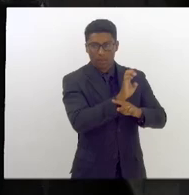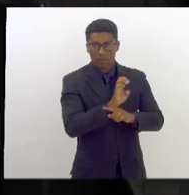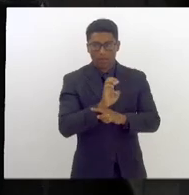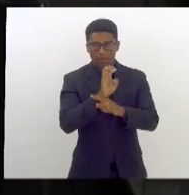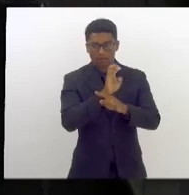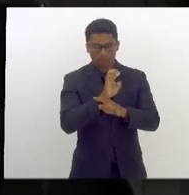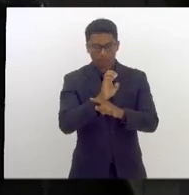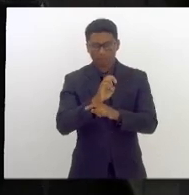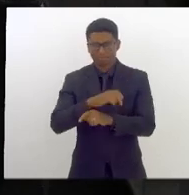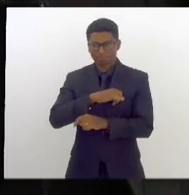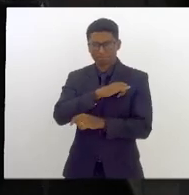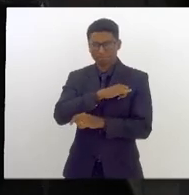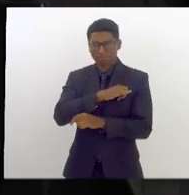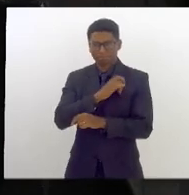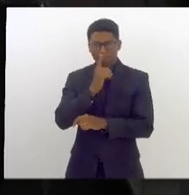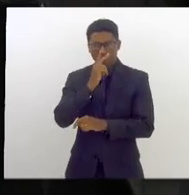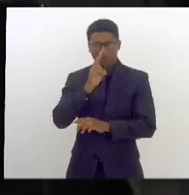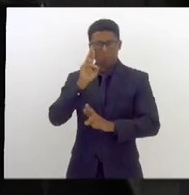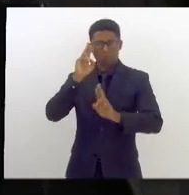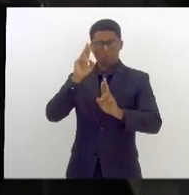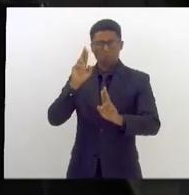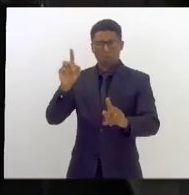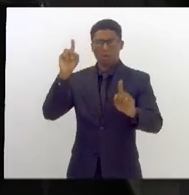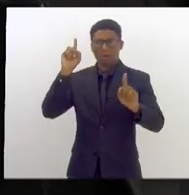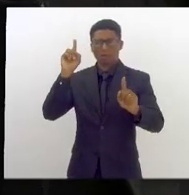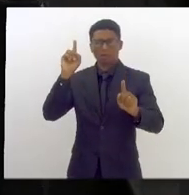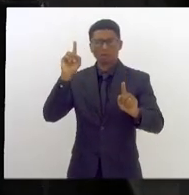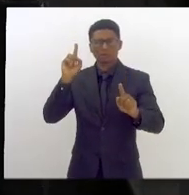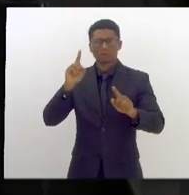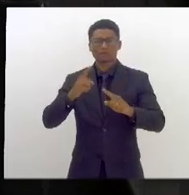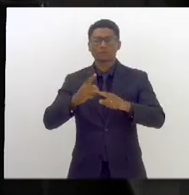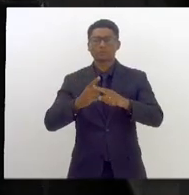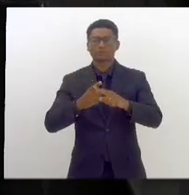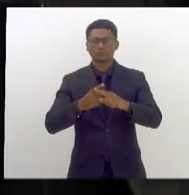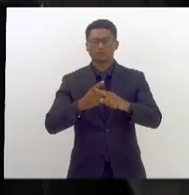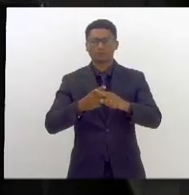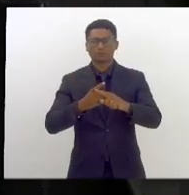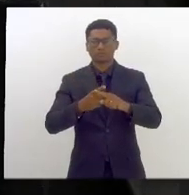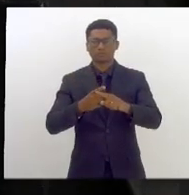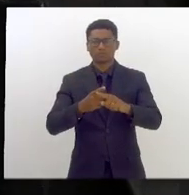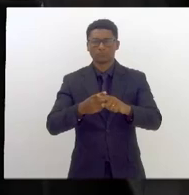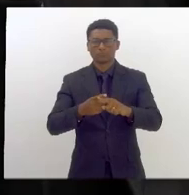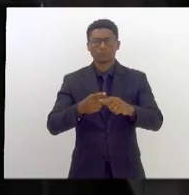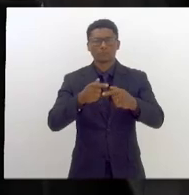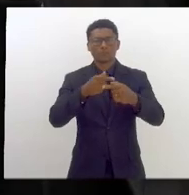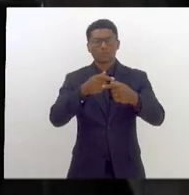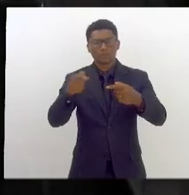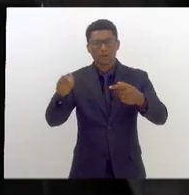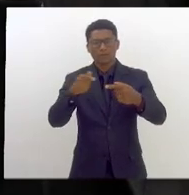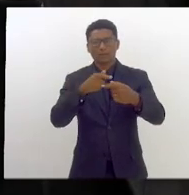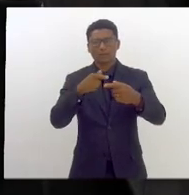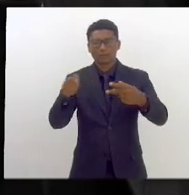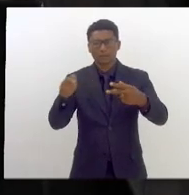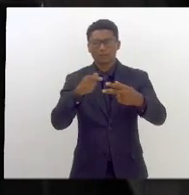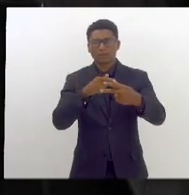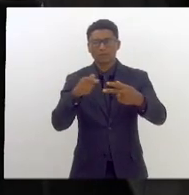federação porque Deputado valdeck toda semana